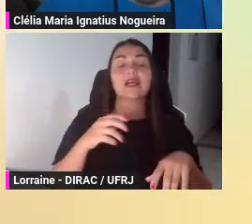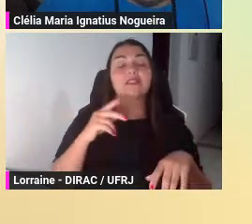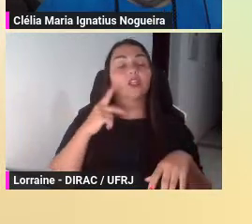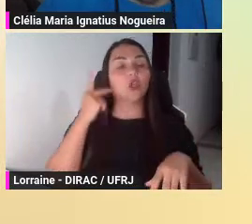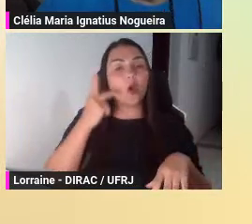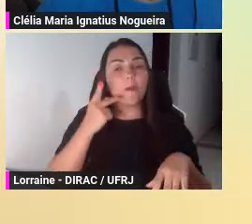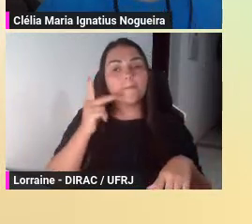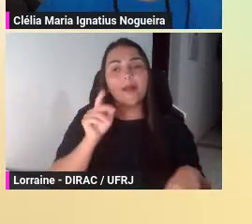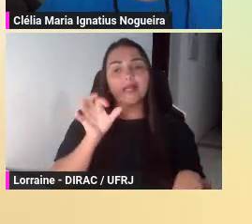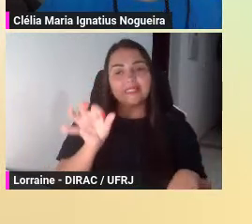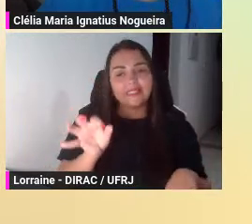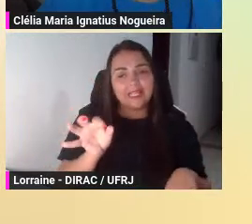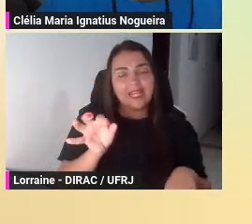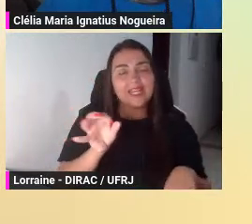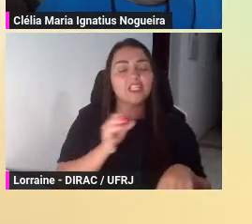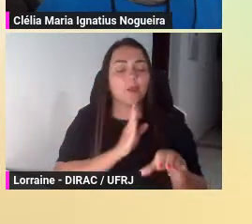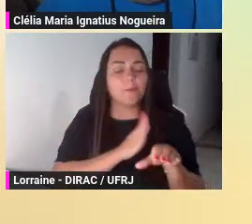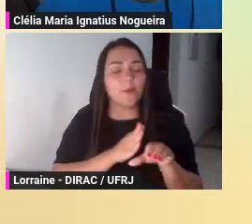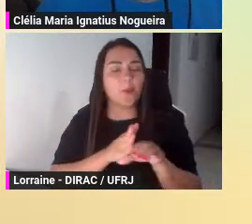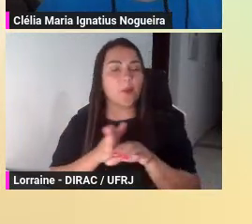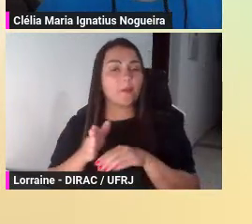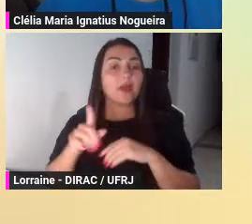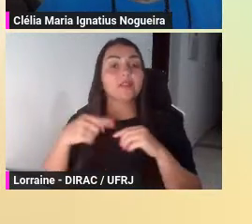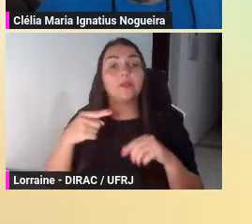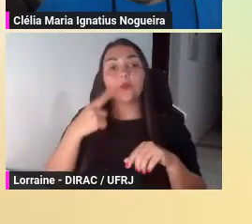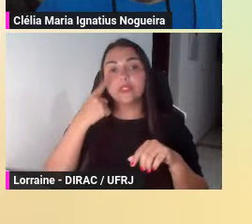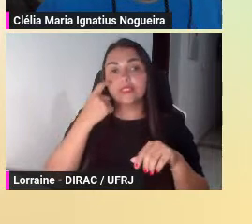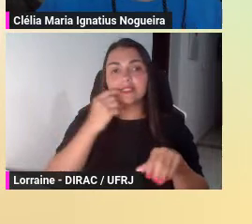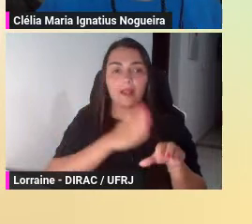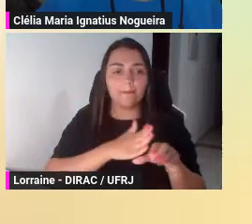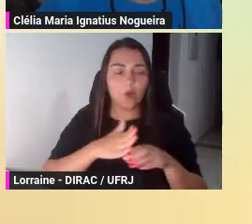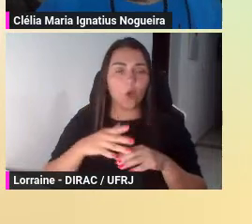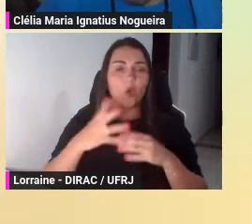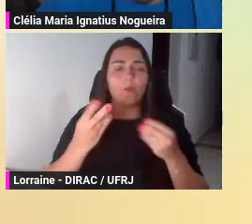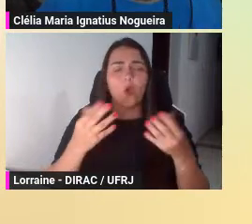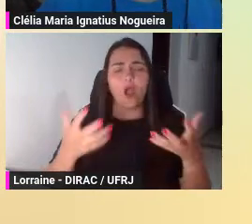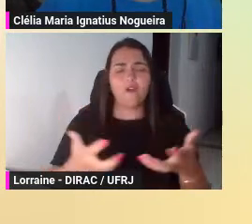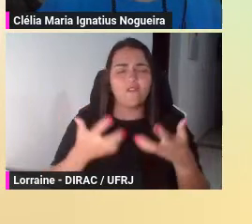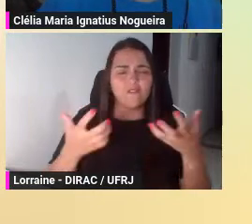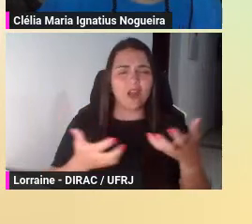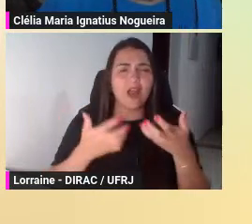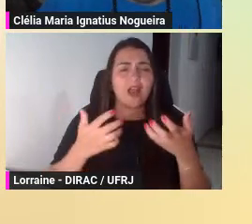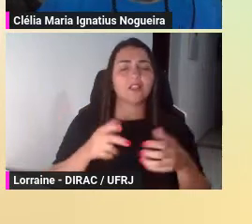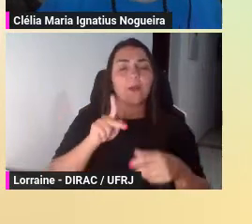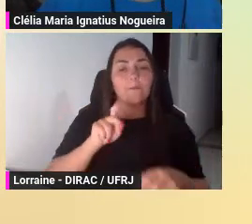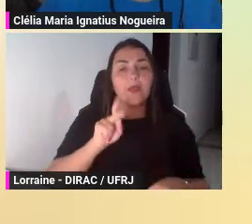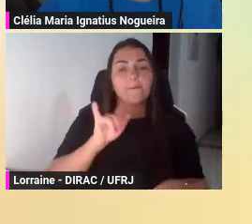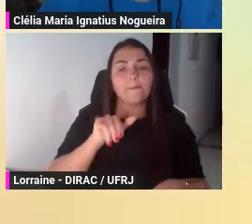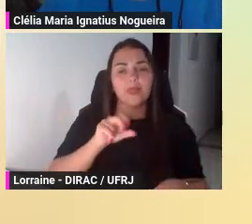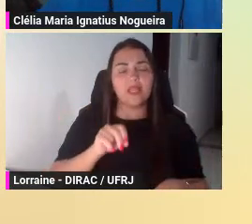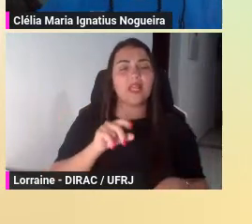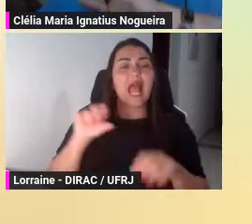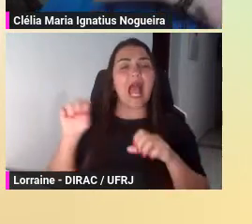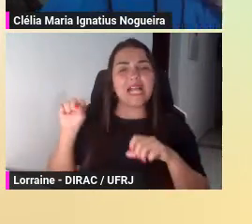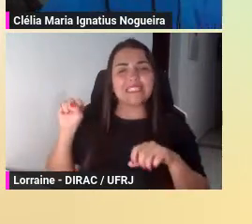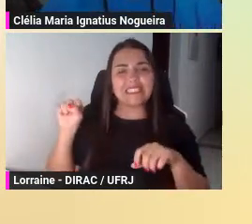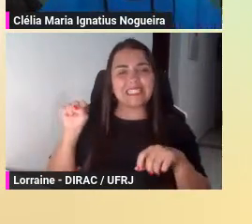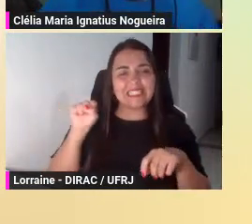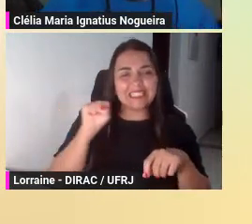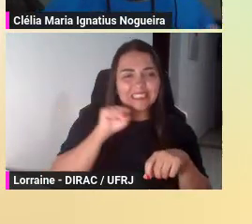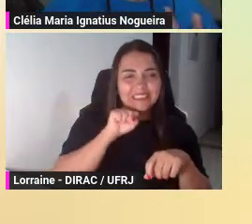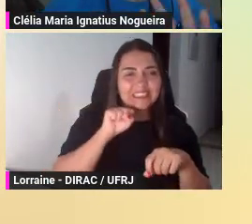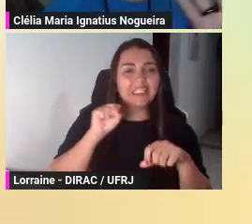vou botando cebola picada, bastante alface, pepino, ponho cenoura, faço uma